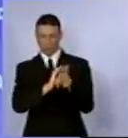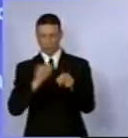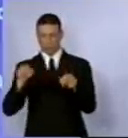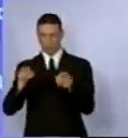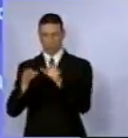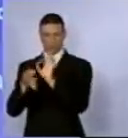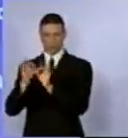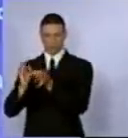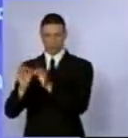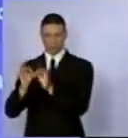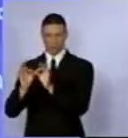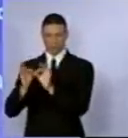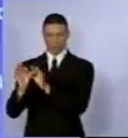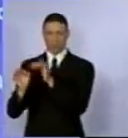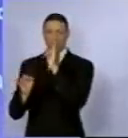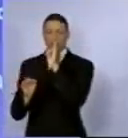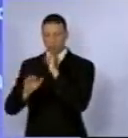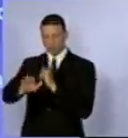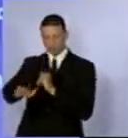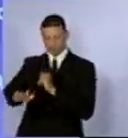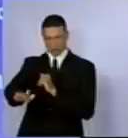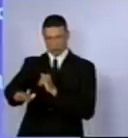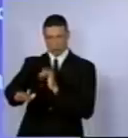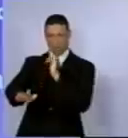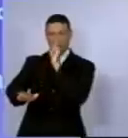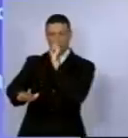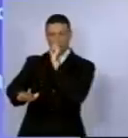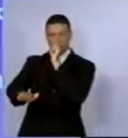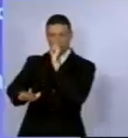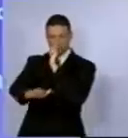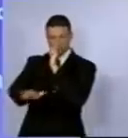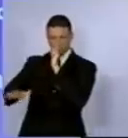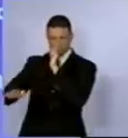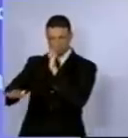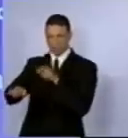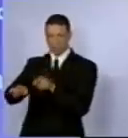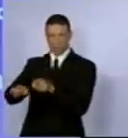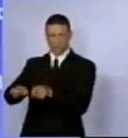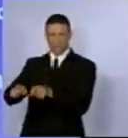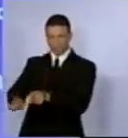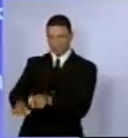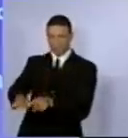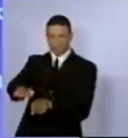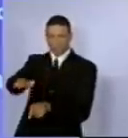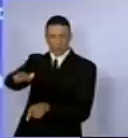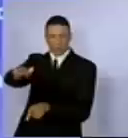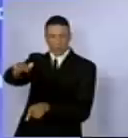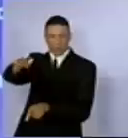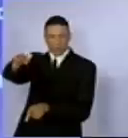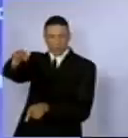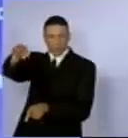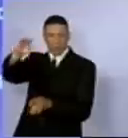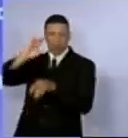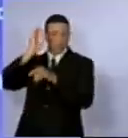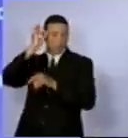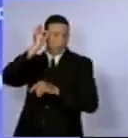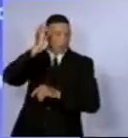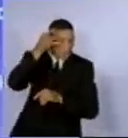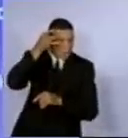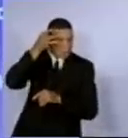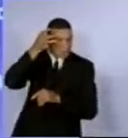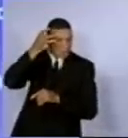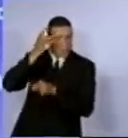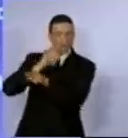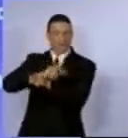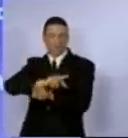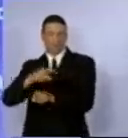Quando as crianças estão se desenvolvendo, obviamente, como elas têm um metabolismo muito rápido, elas têm uma divisão, elas podem sofrer mais com